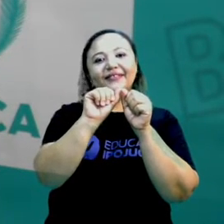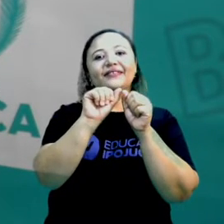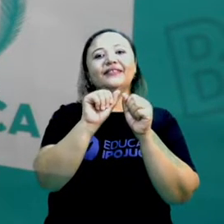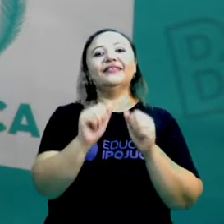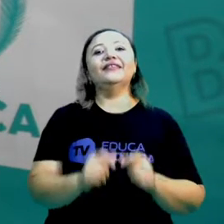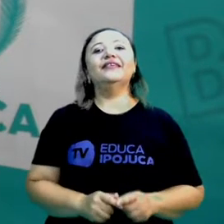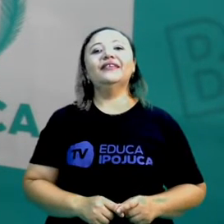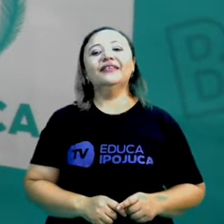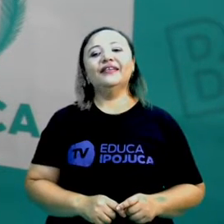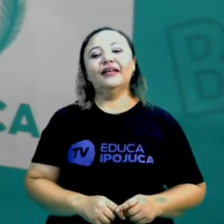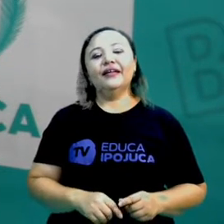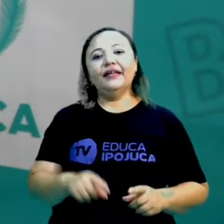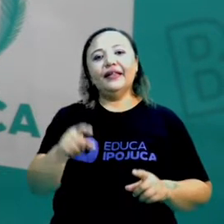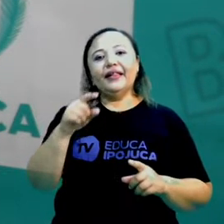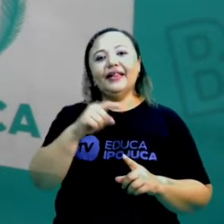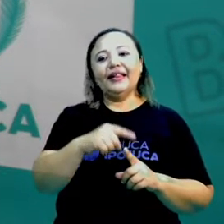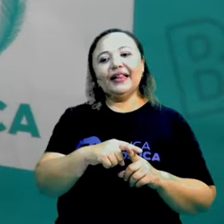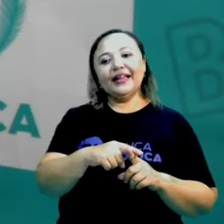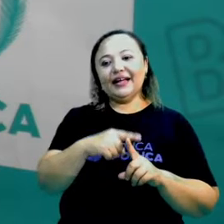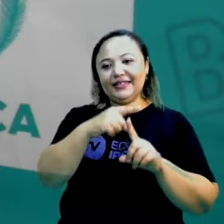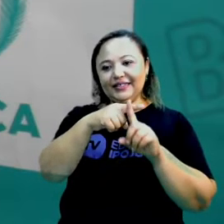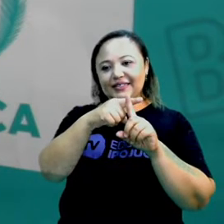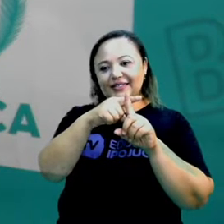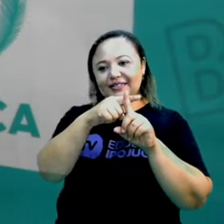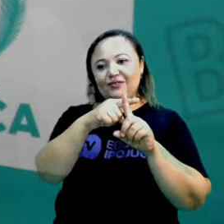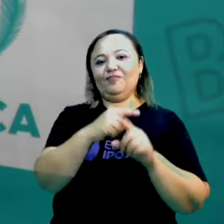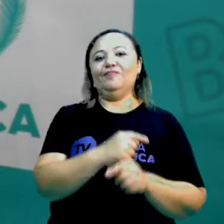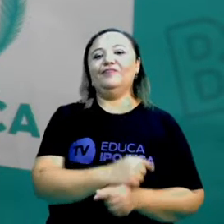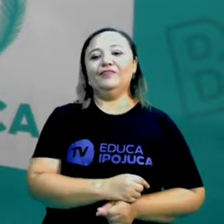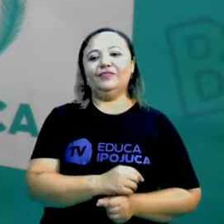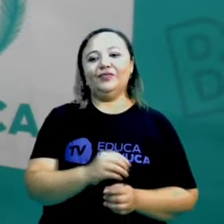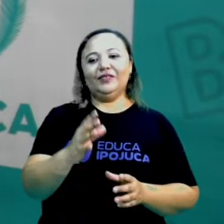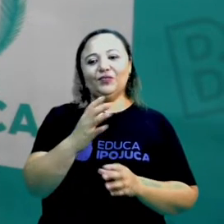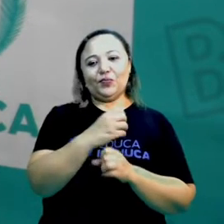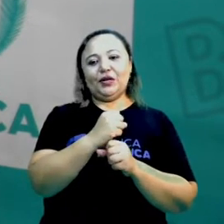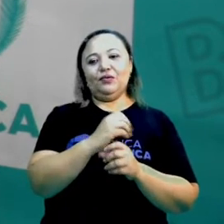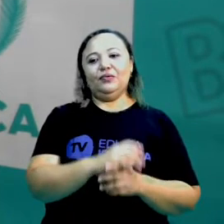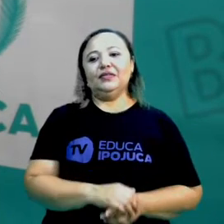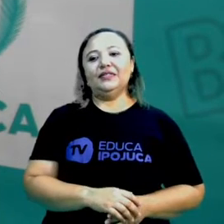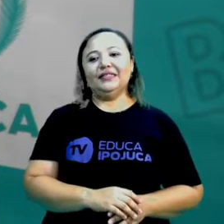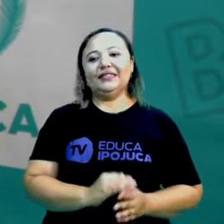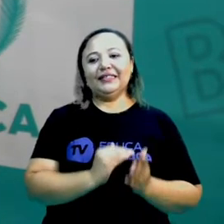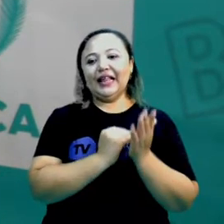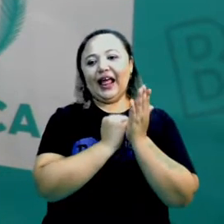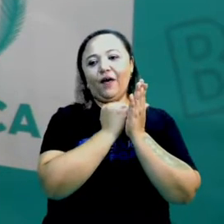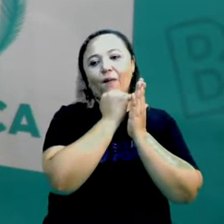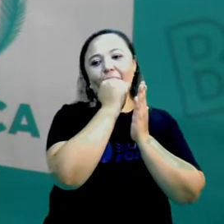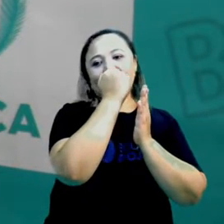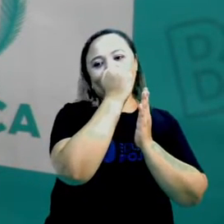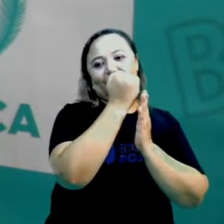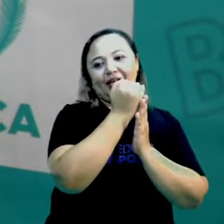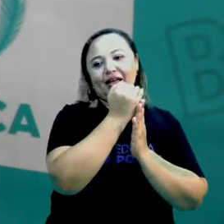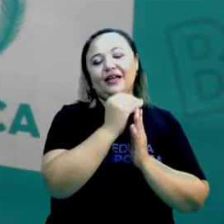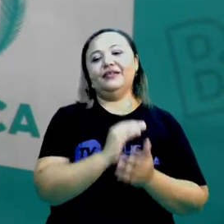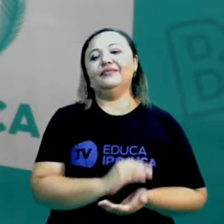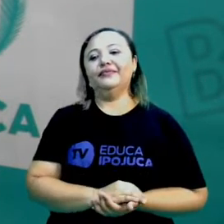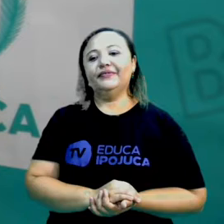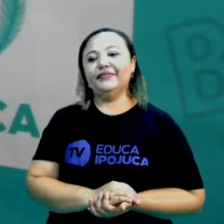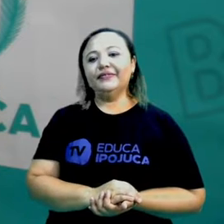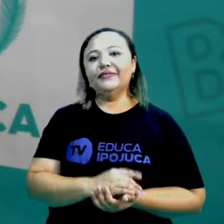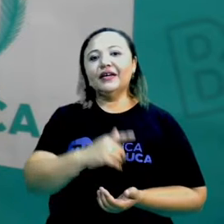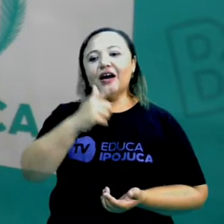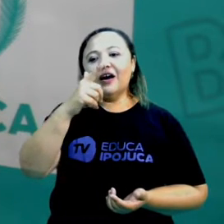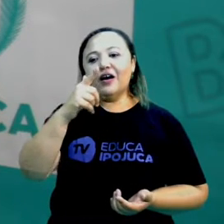processo de adição, de soma, tá? De acrescentar um elemento